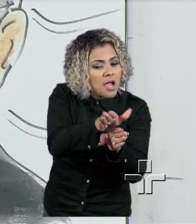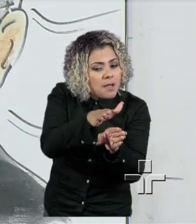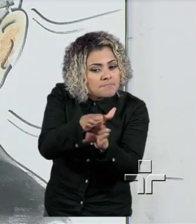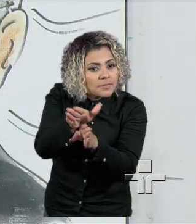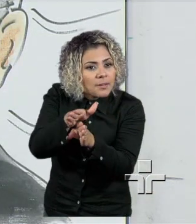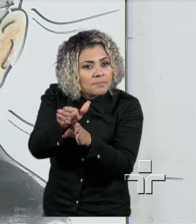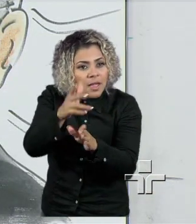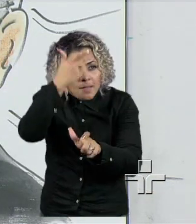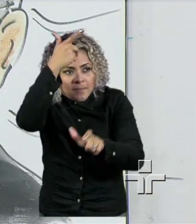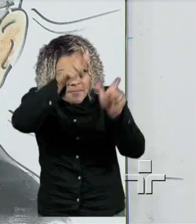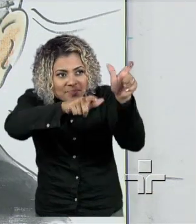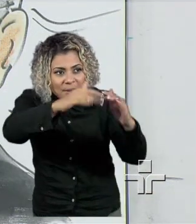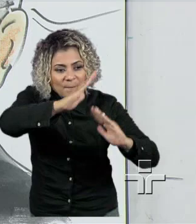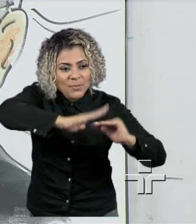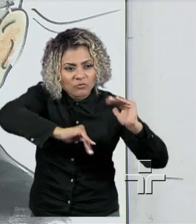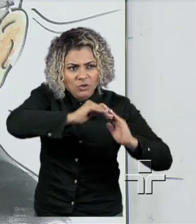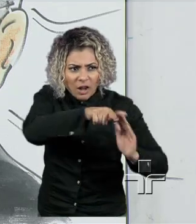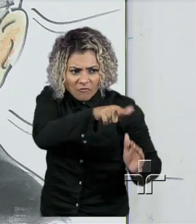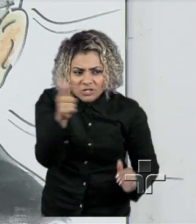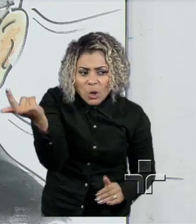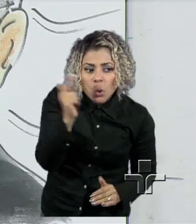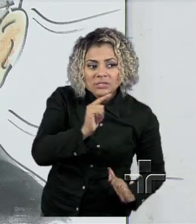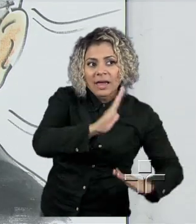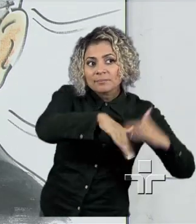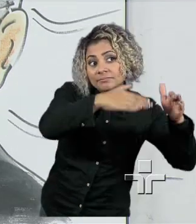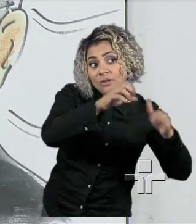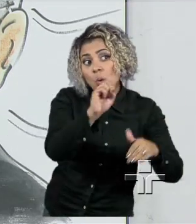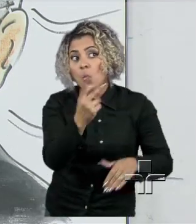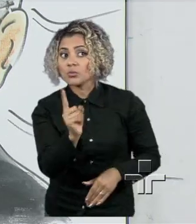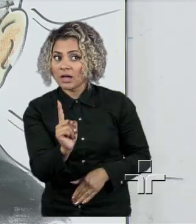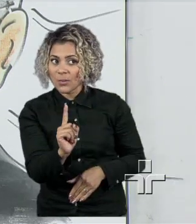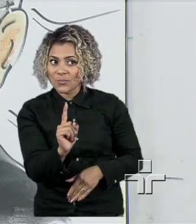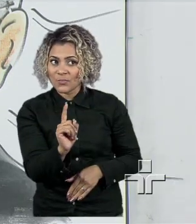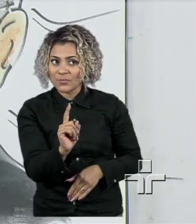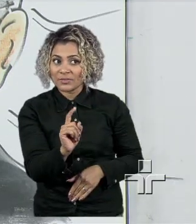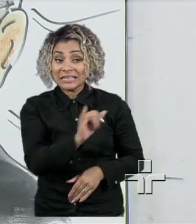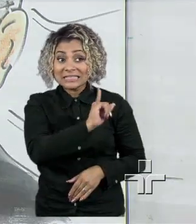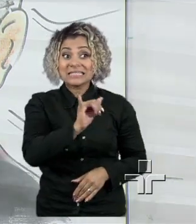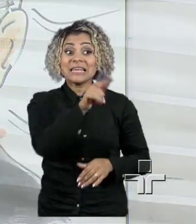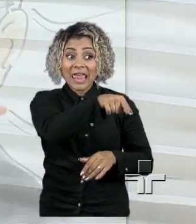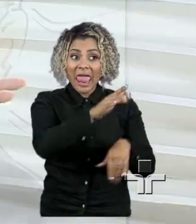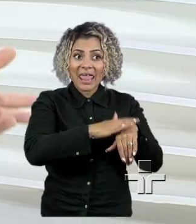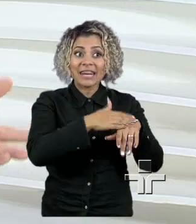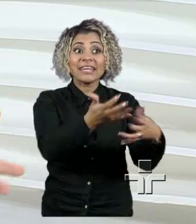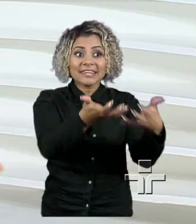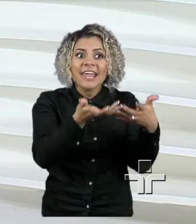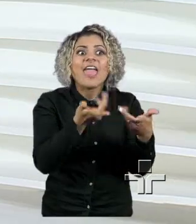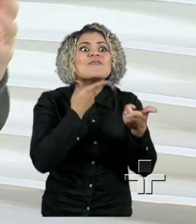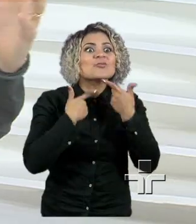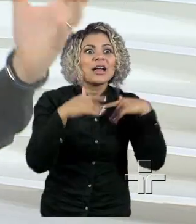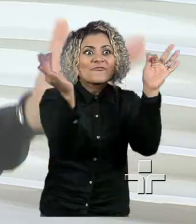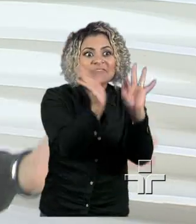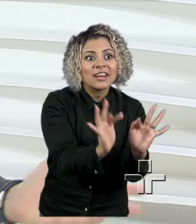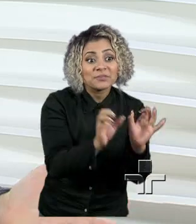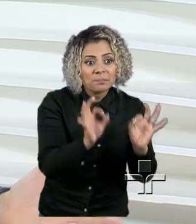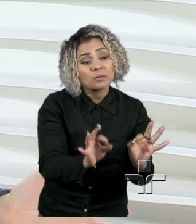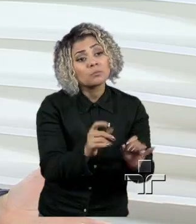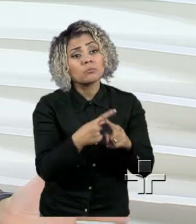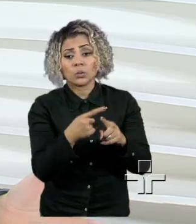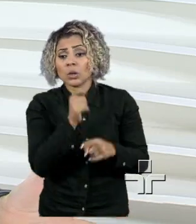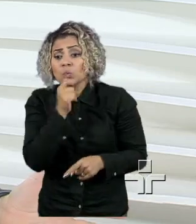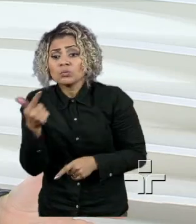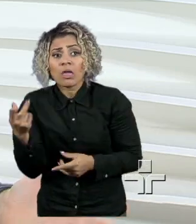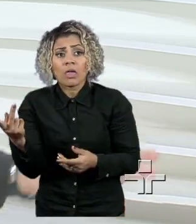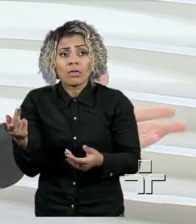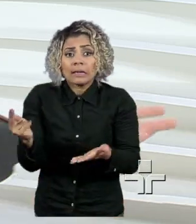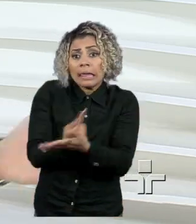desse profissional para ver se ele vai funcionar. Se vai funcionar, leia-se, se ele vai ser feliz, se aquele negócio... Porque não tem negócio certo ou errado,